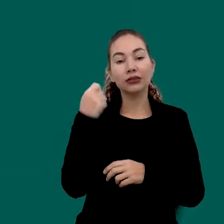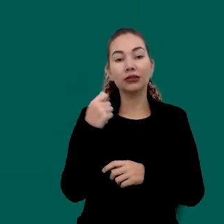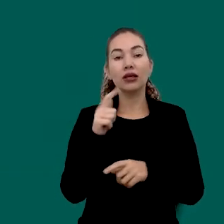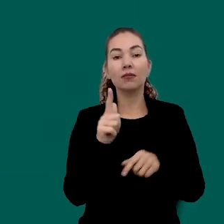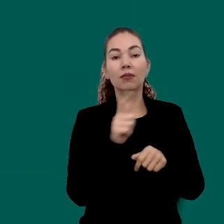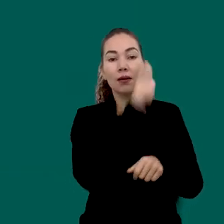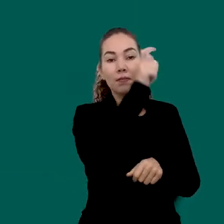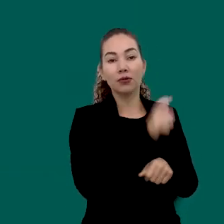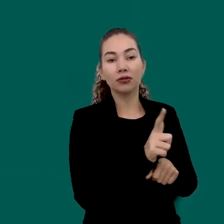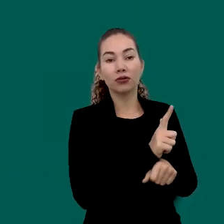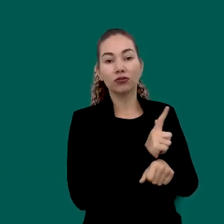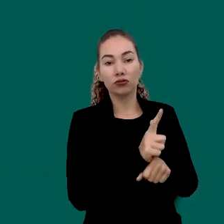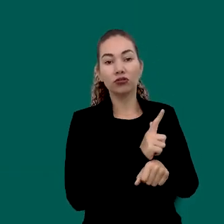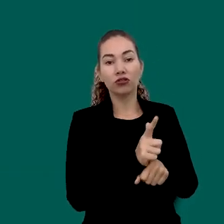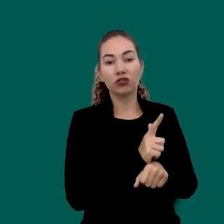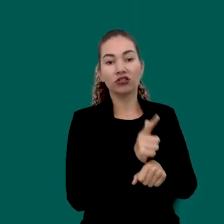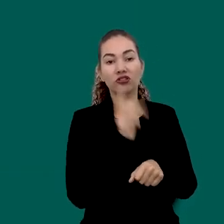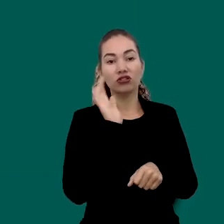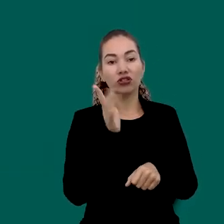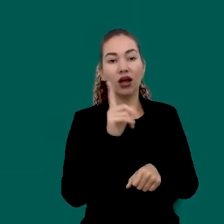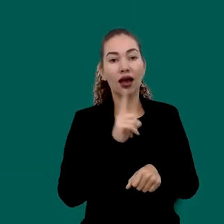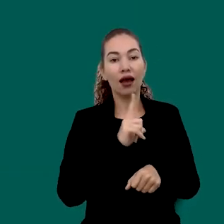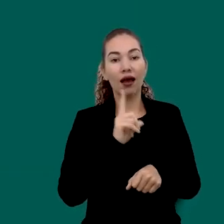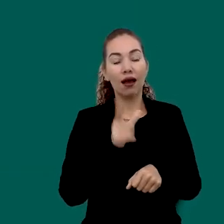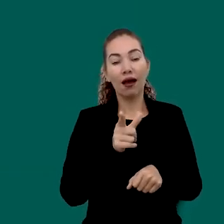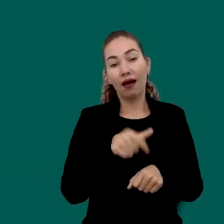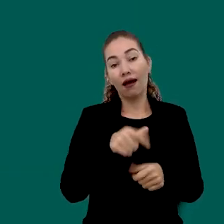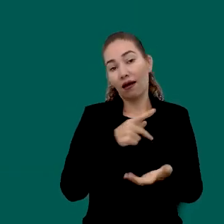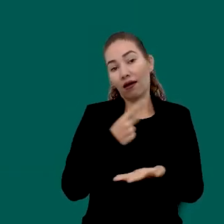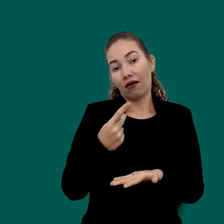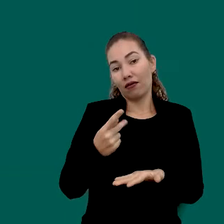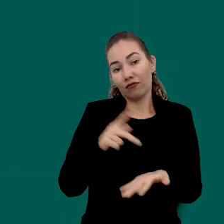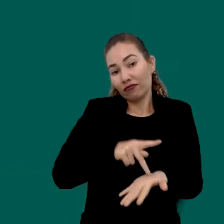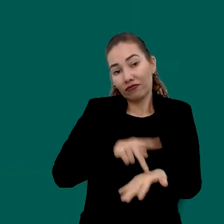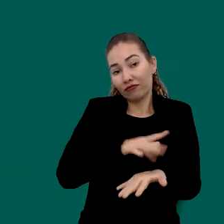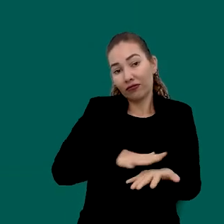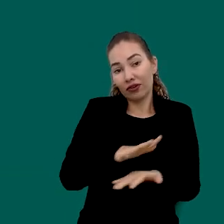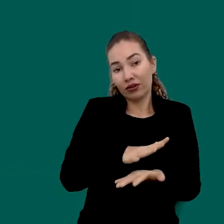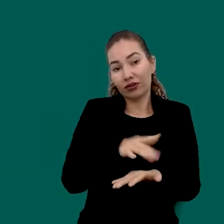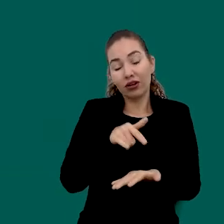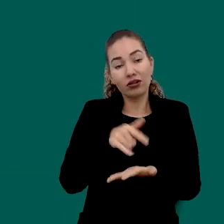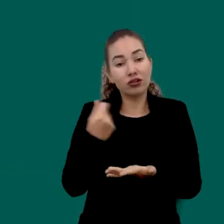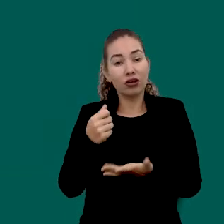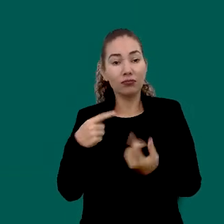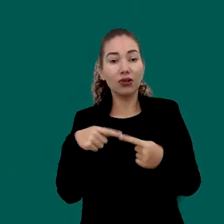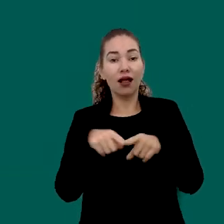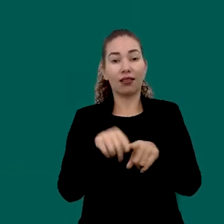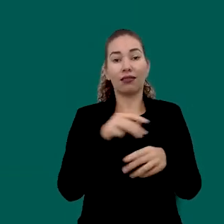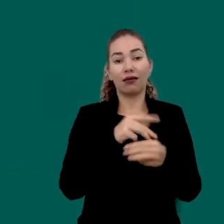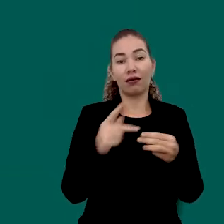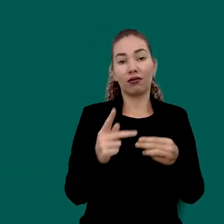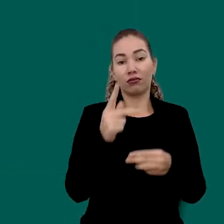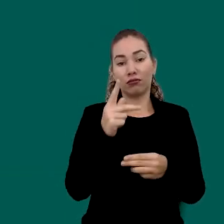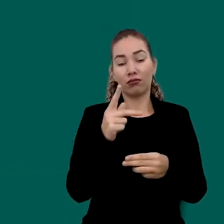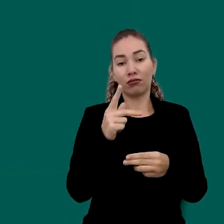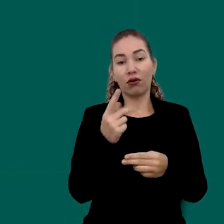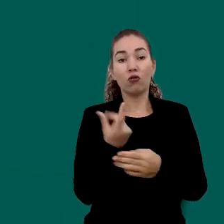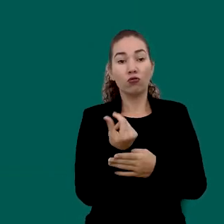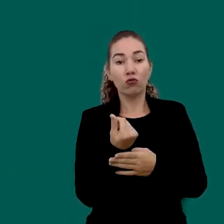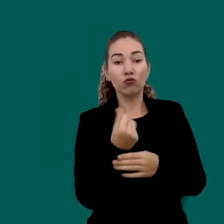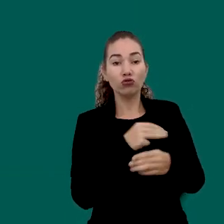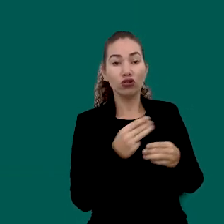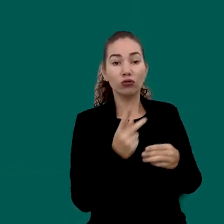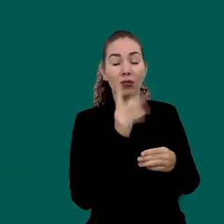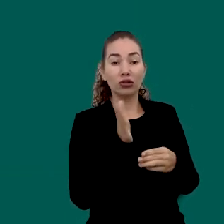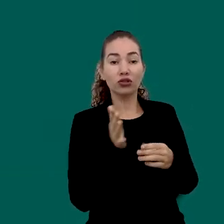tendência, a gente entender que o gestor de tráfego dentro de um supermercado, ele já é uma realidade. Ele tem que estar lá aliado ao marketing.